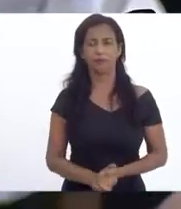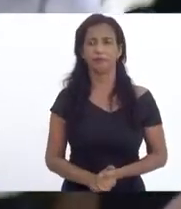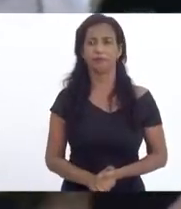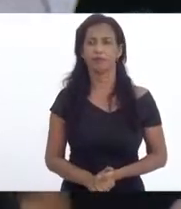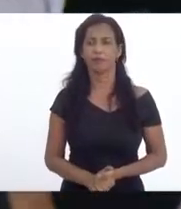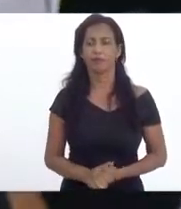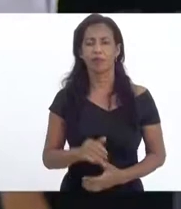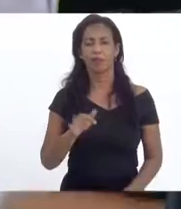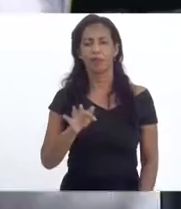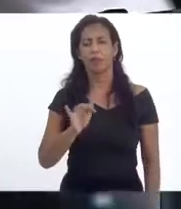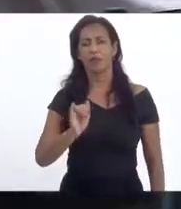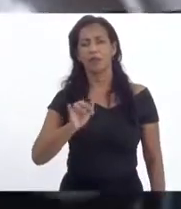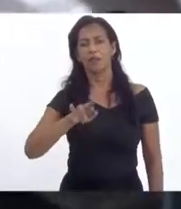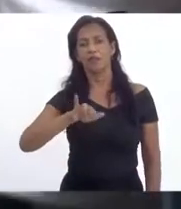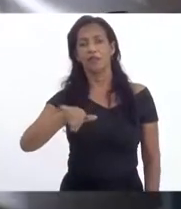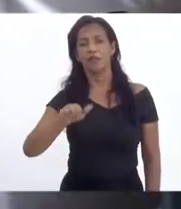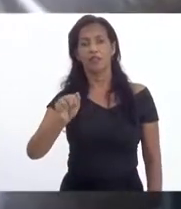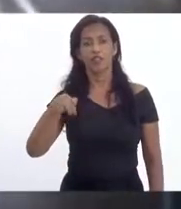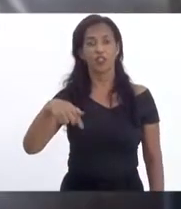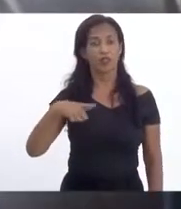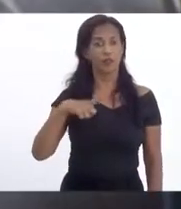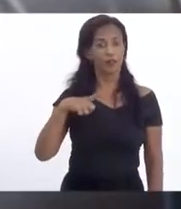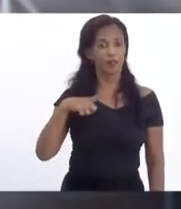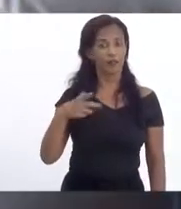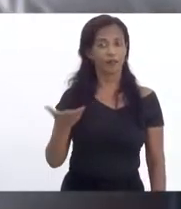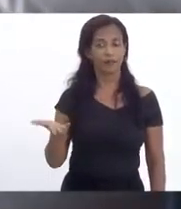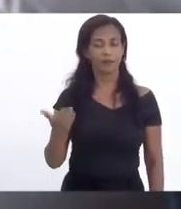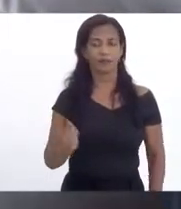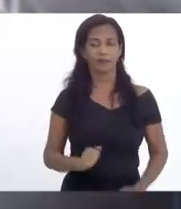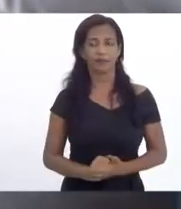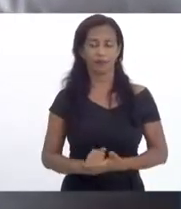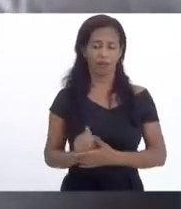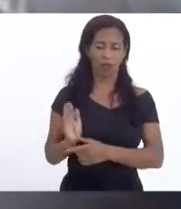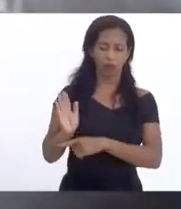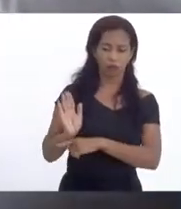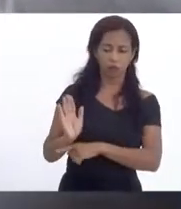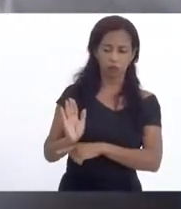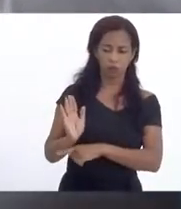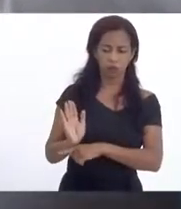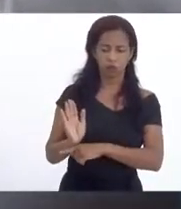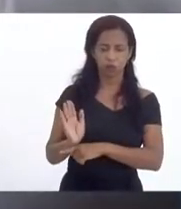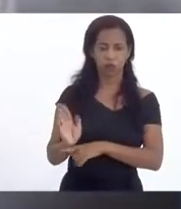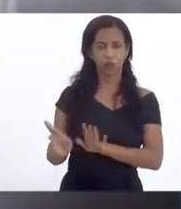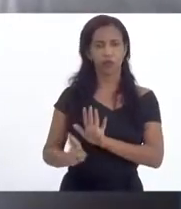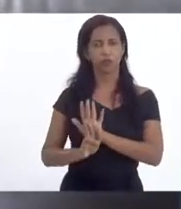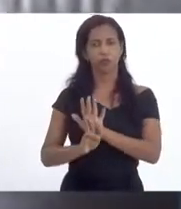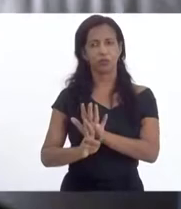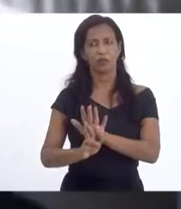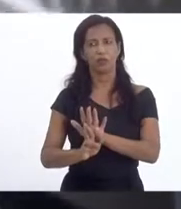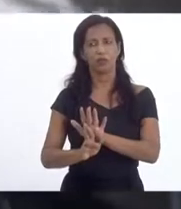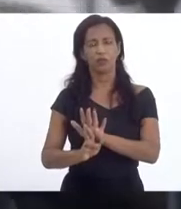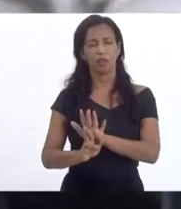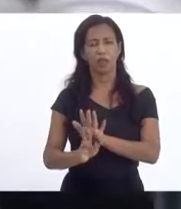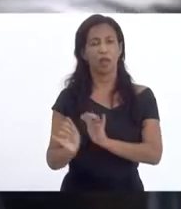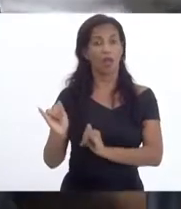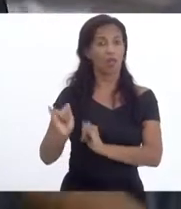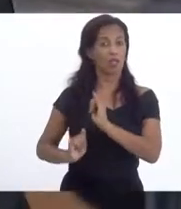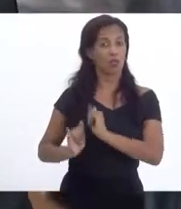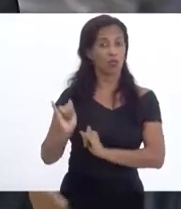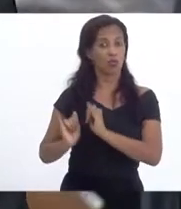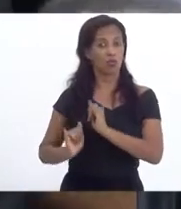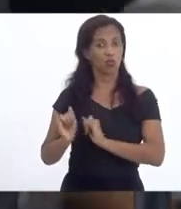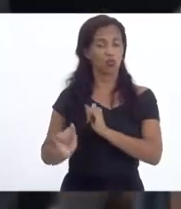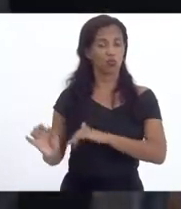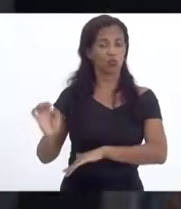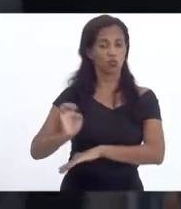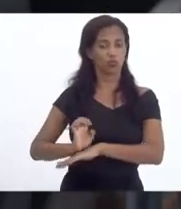Representado pela Firjan, que tem a atribuição de representar a indústria do Estado do